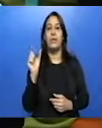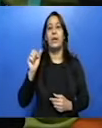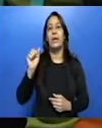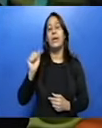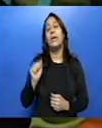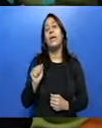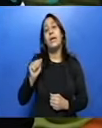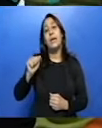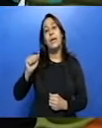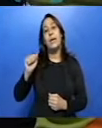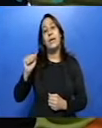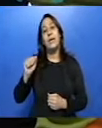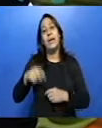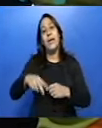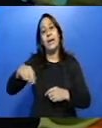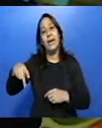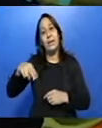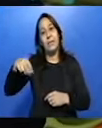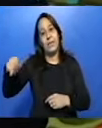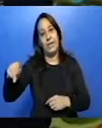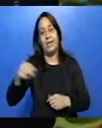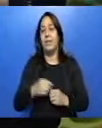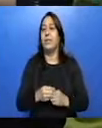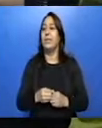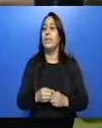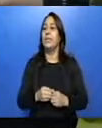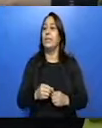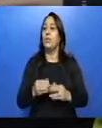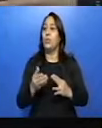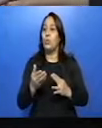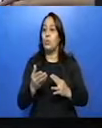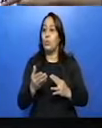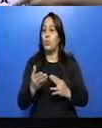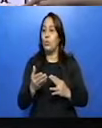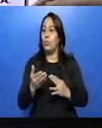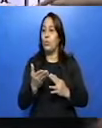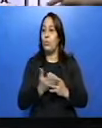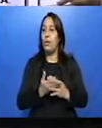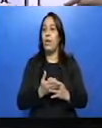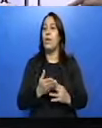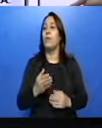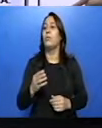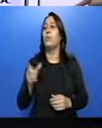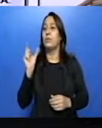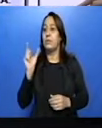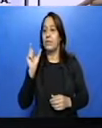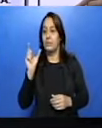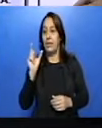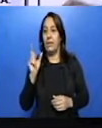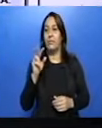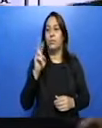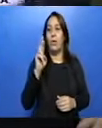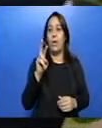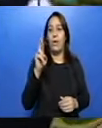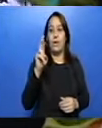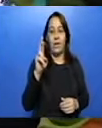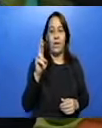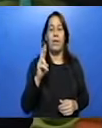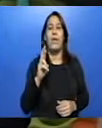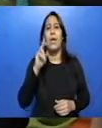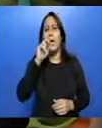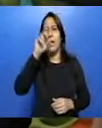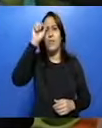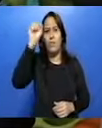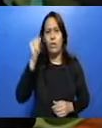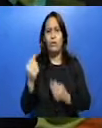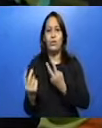Entre vogais, RR tem o mesmo som forte que em morro.